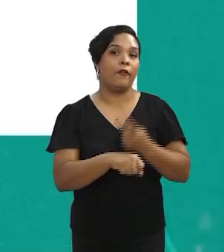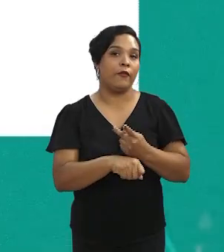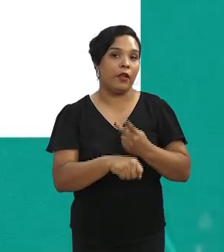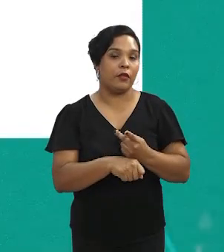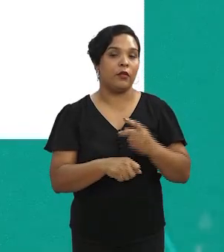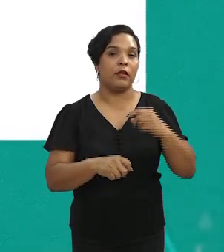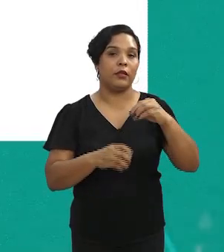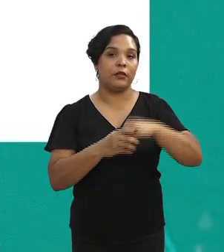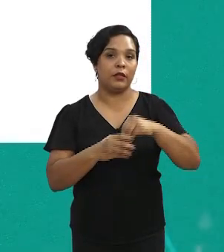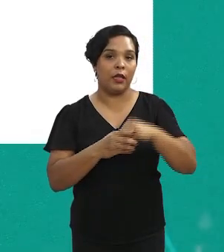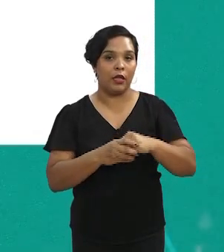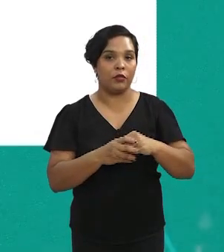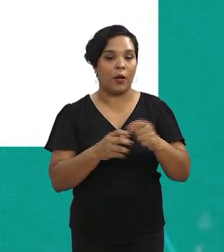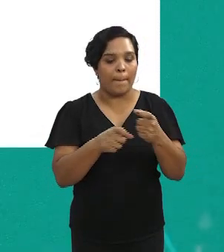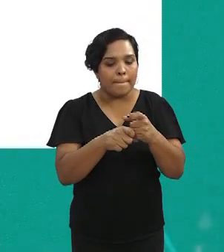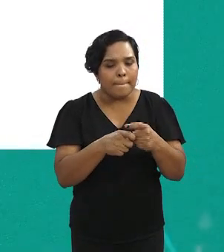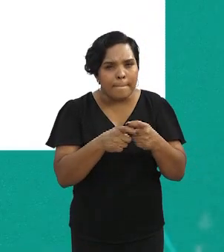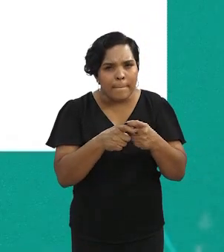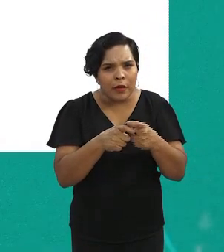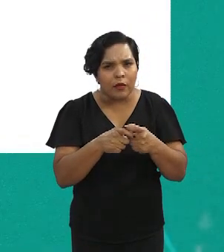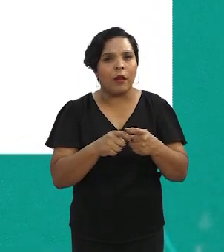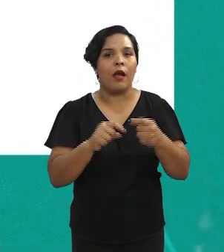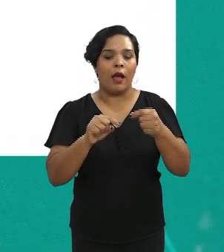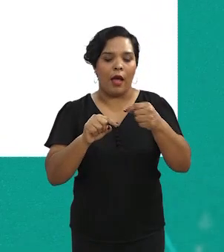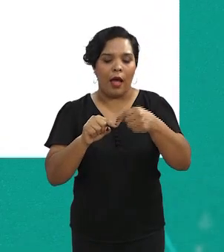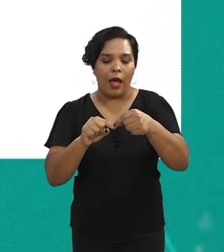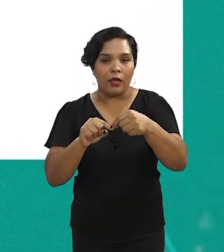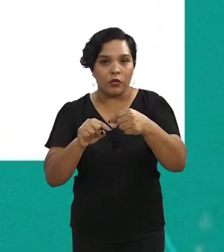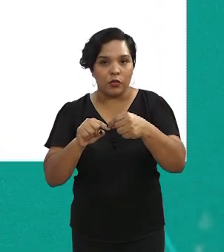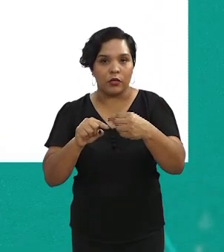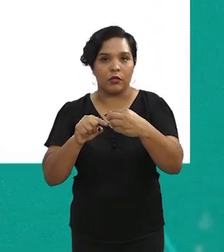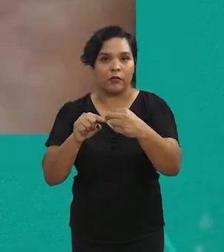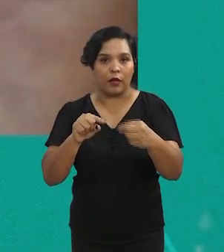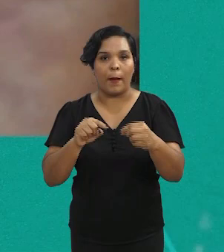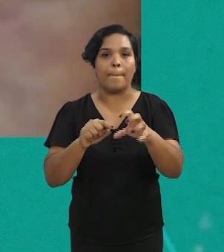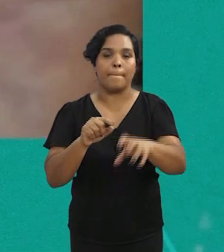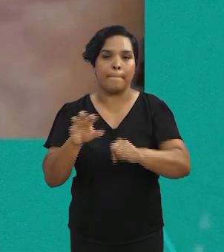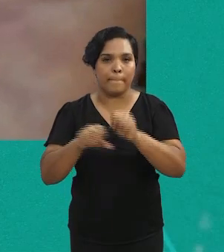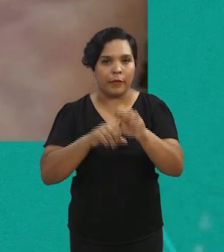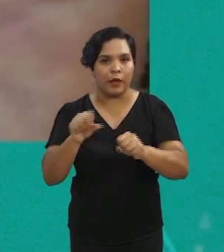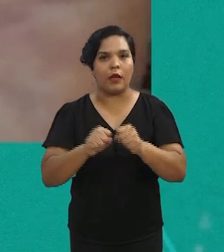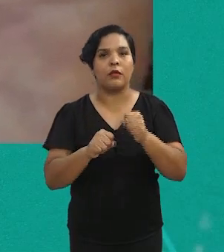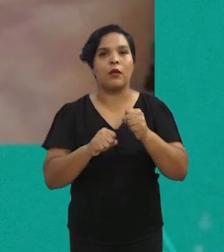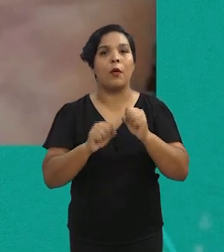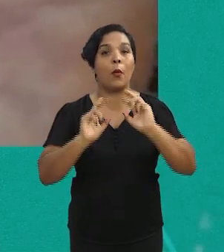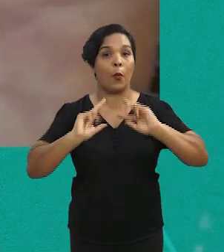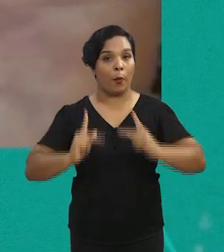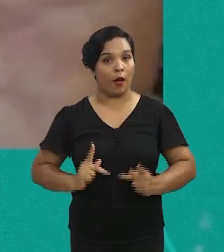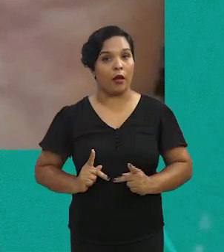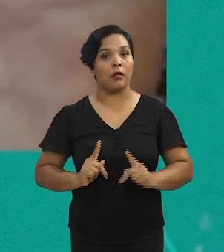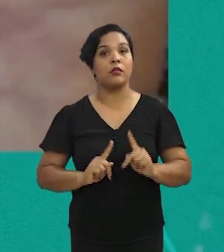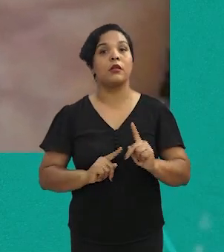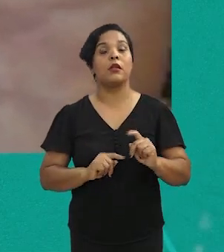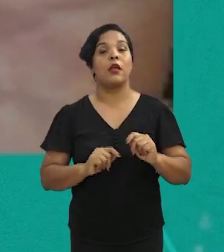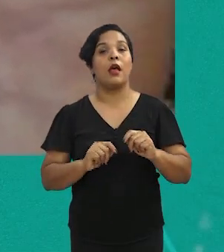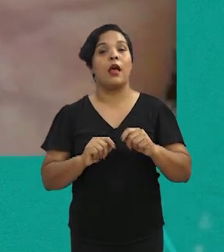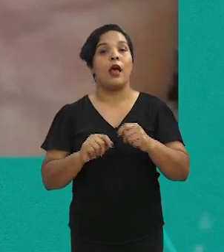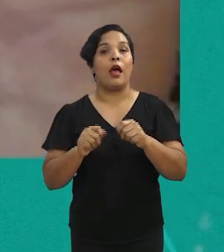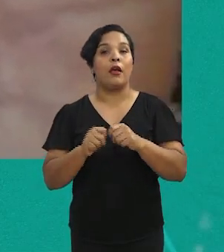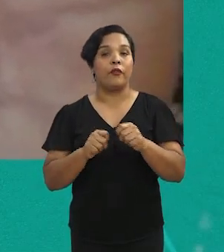foi desenvolvido dentro de uma microplaca. Essas unhas elas foram coletadas, unhas humanas mesmo, e elas